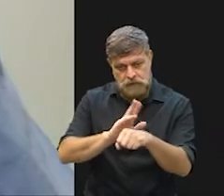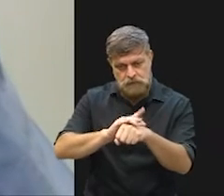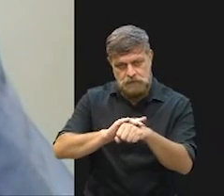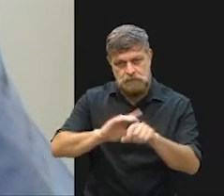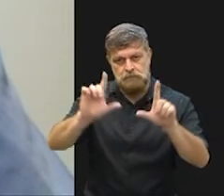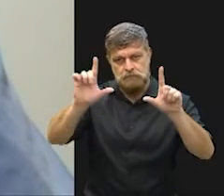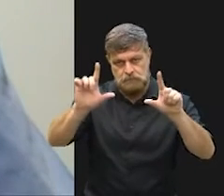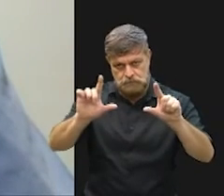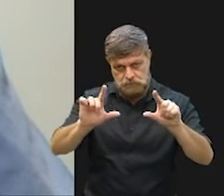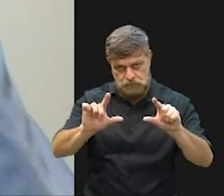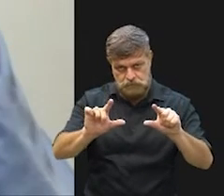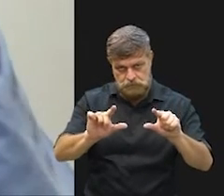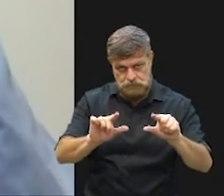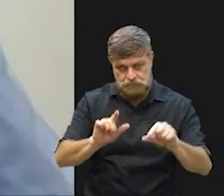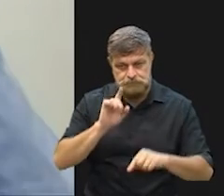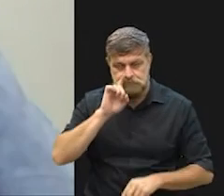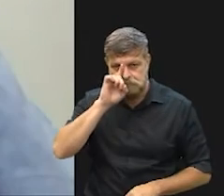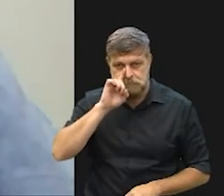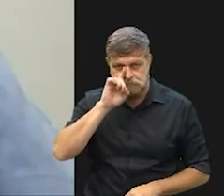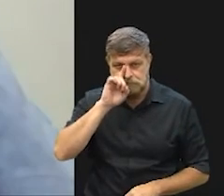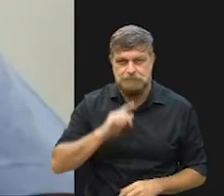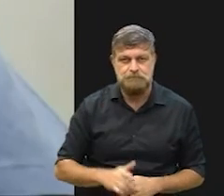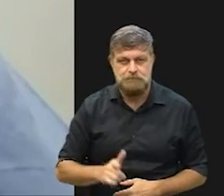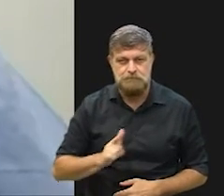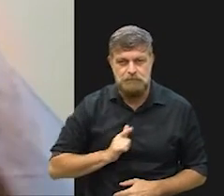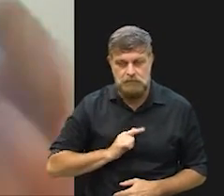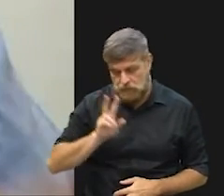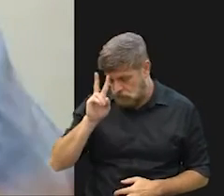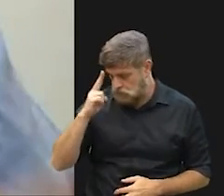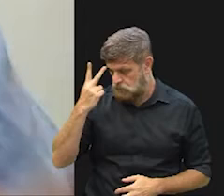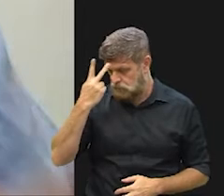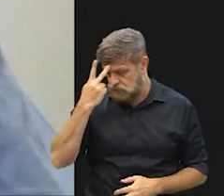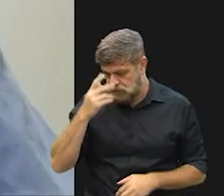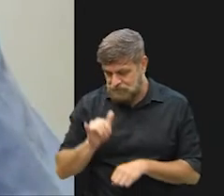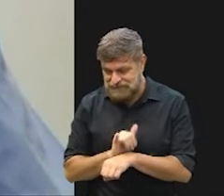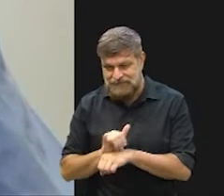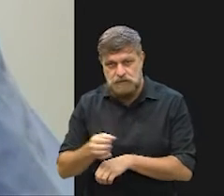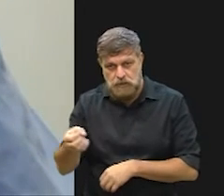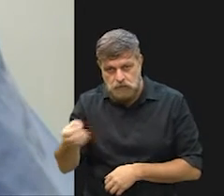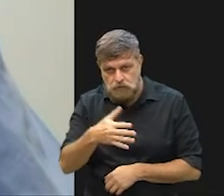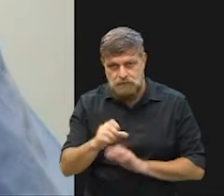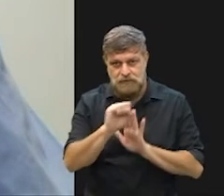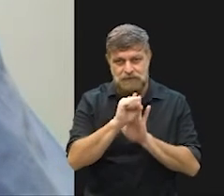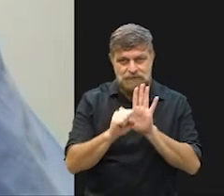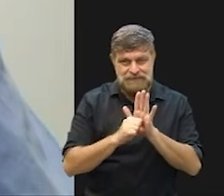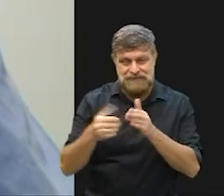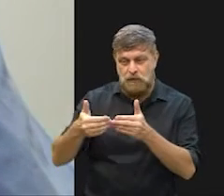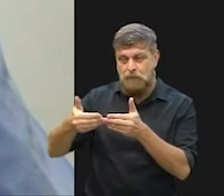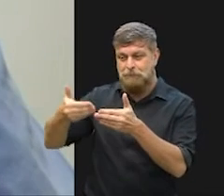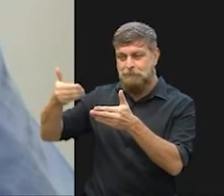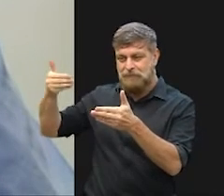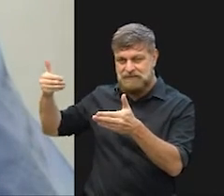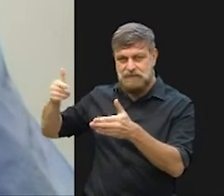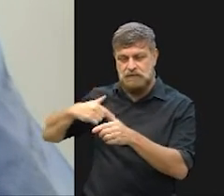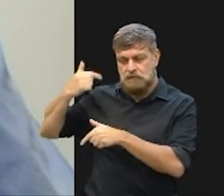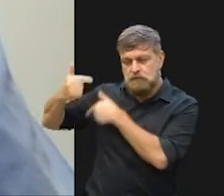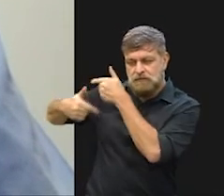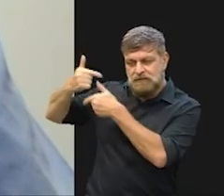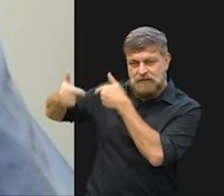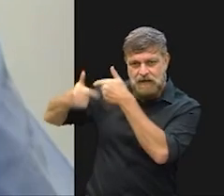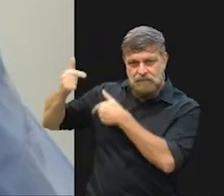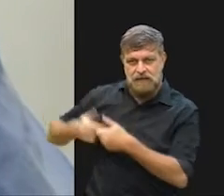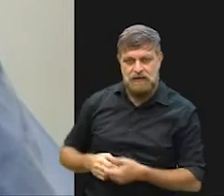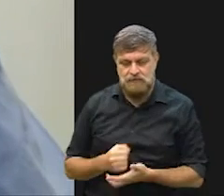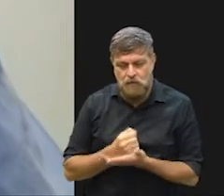diminuir esse risco de transmissão. Esse é um novo olhar. No início do século passado, né, com os trabalhos para a descoberta